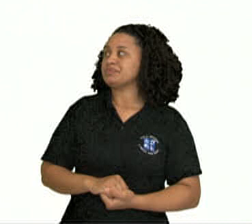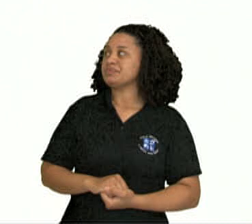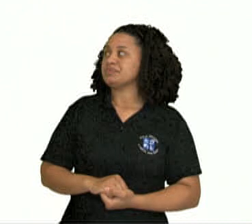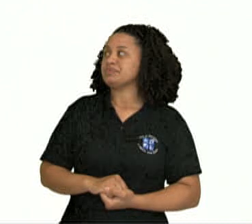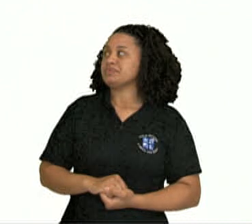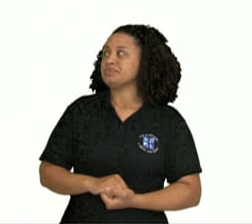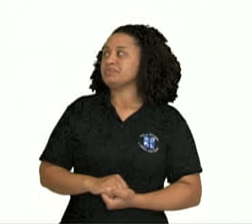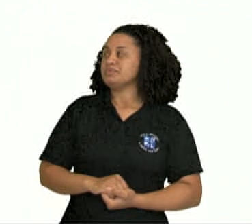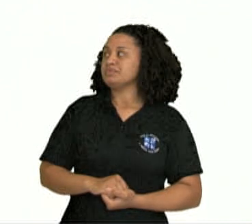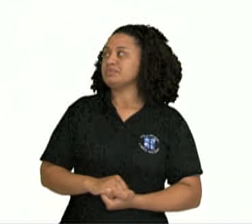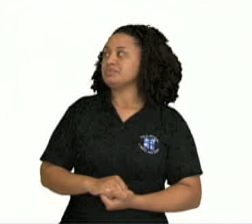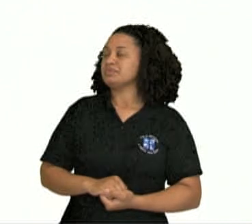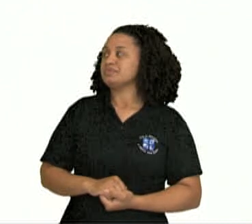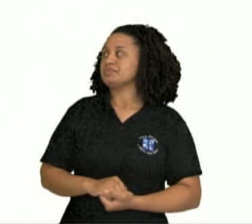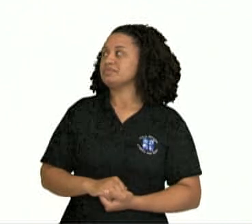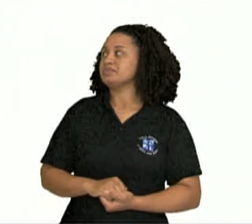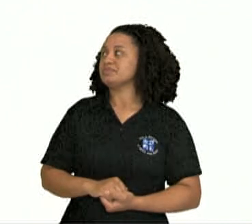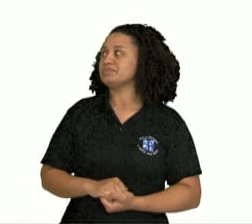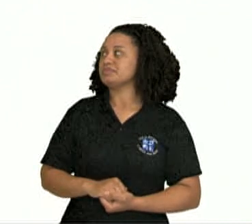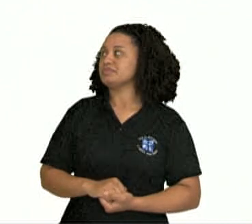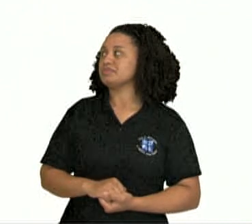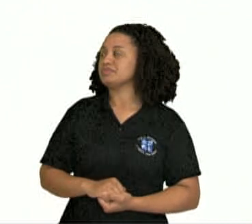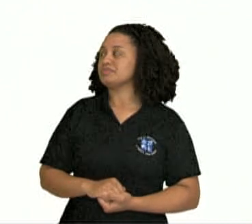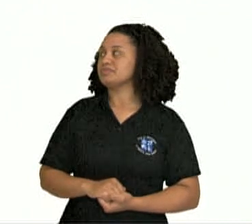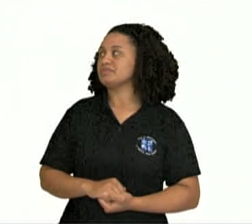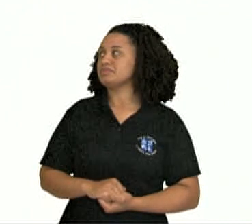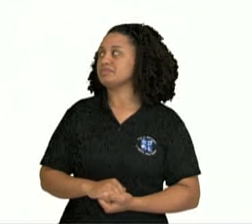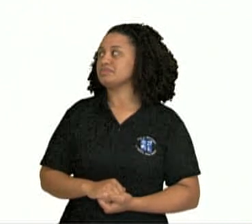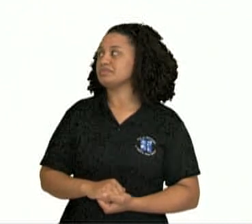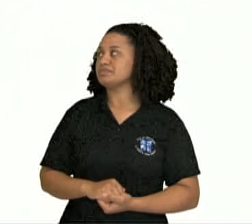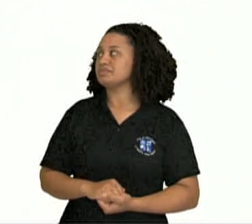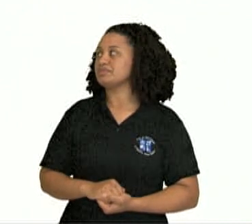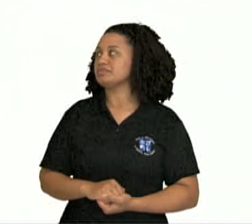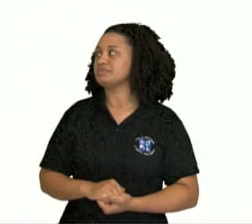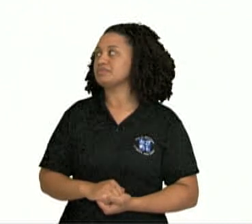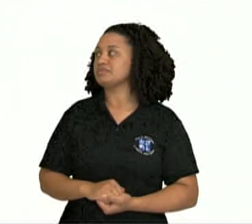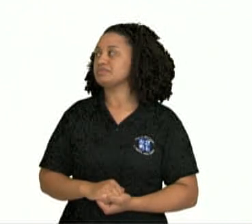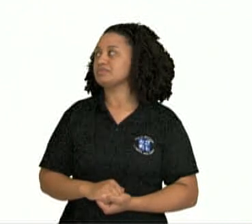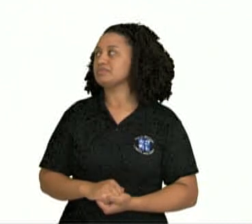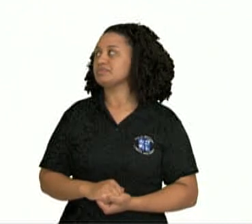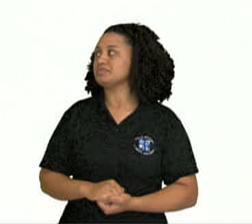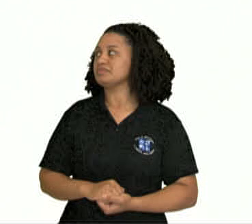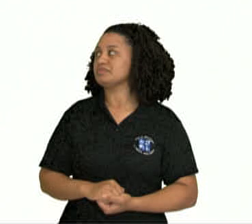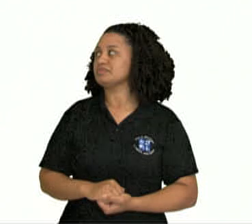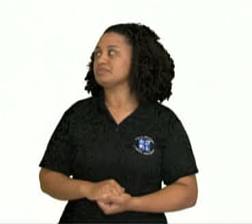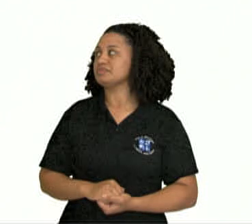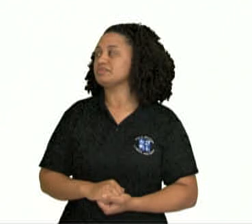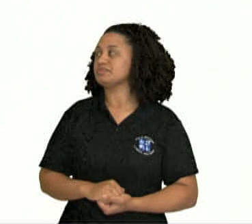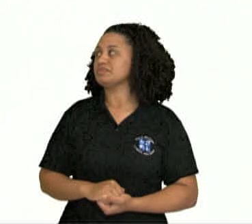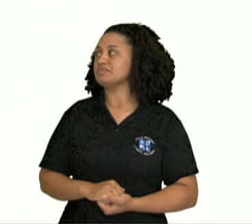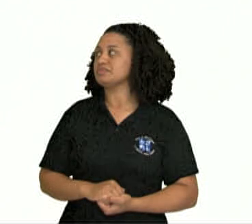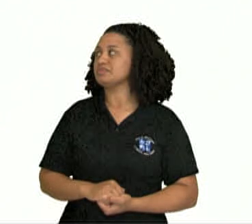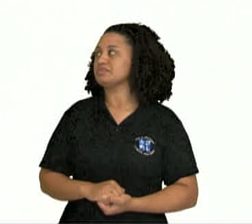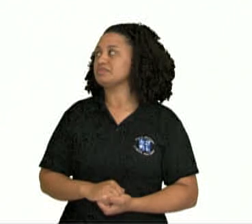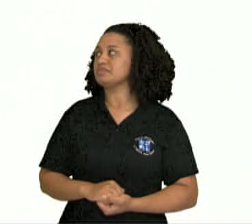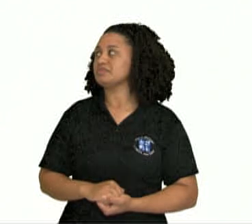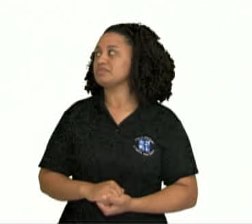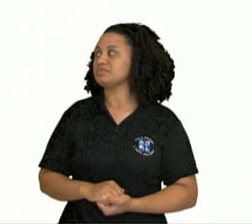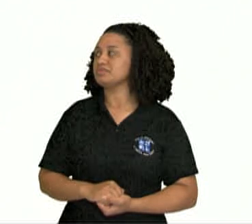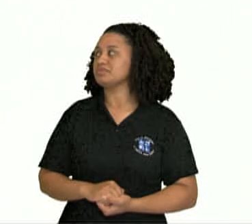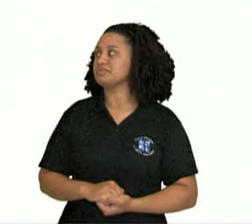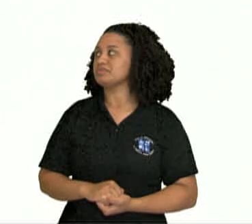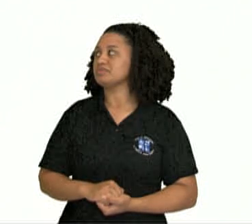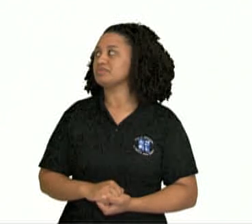más mínimas cosas y sobrecargarse de responsabilidades. Sugerencias